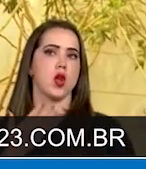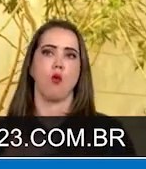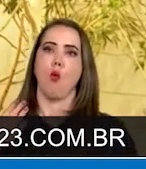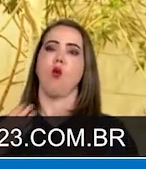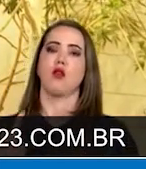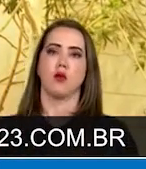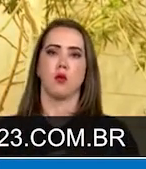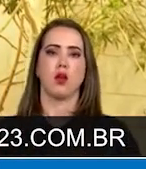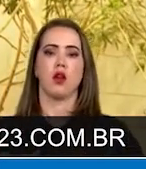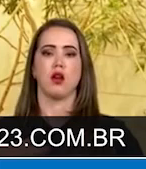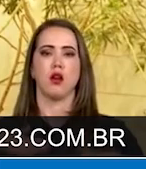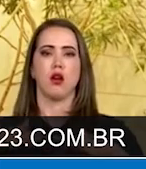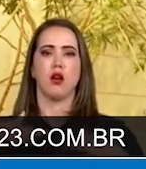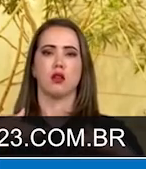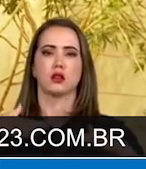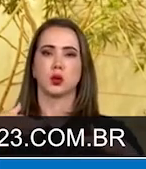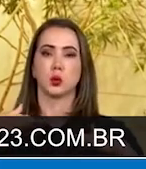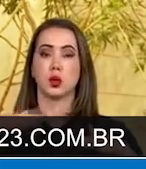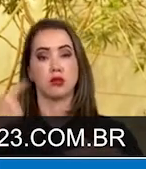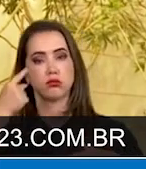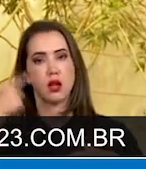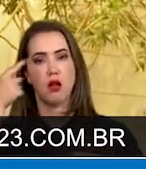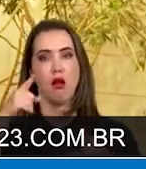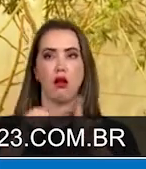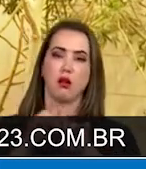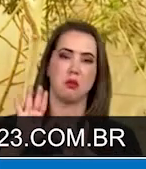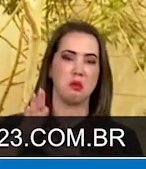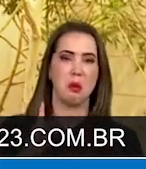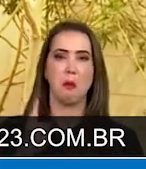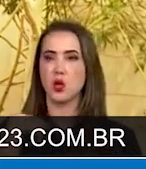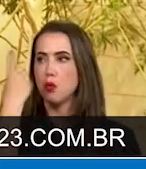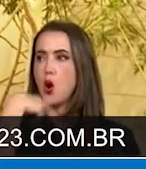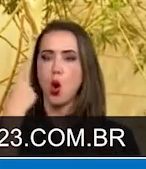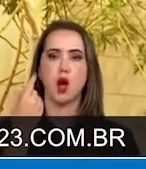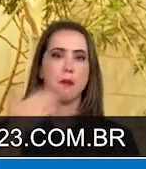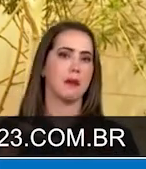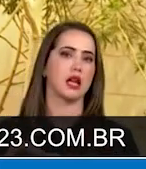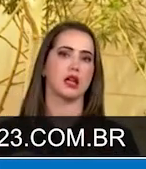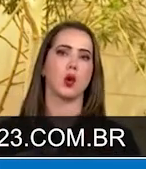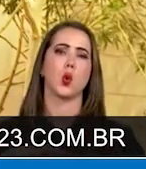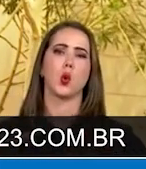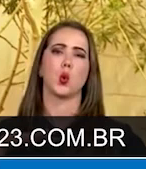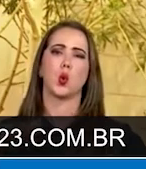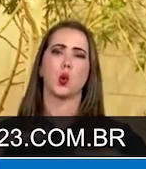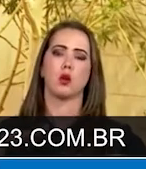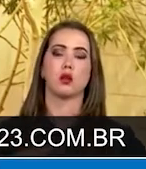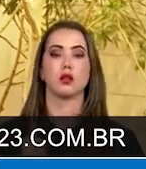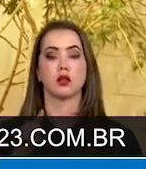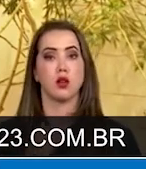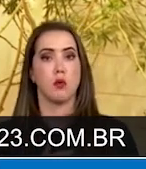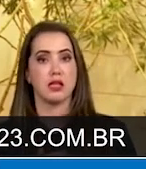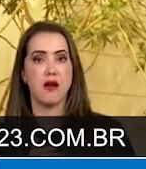uma convulsão severa e durava de mais de uma hora e meia convulsionando. Então, quando a Clara